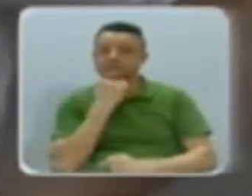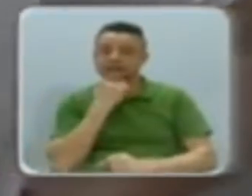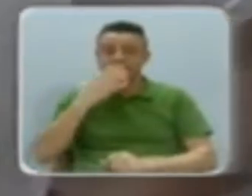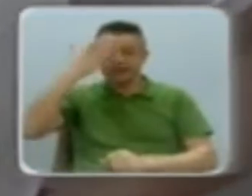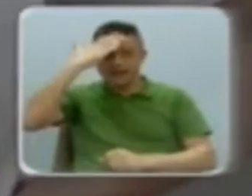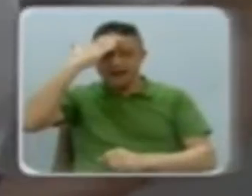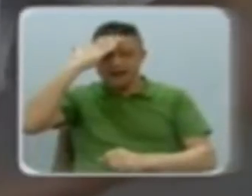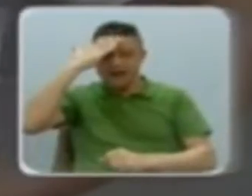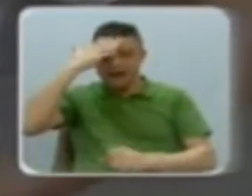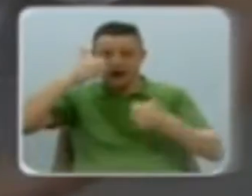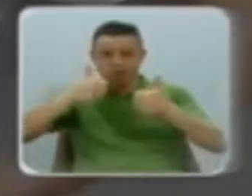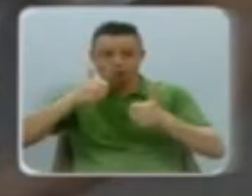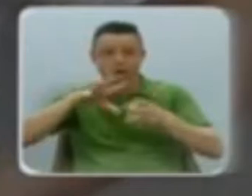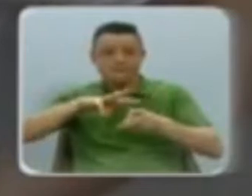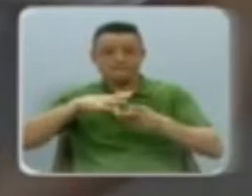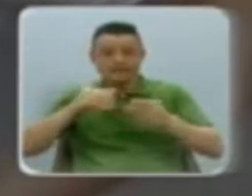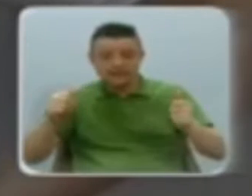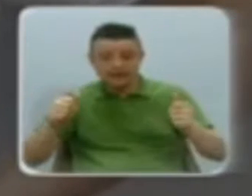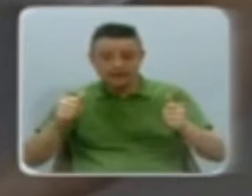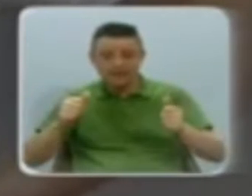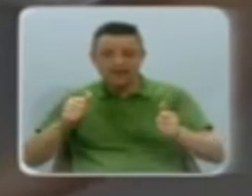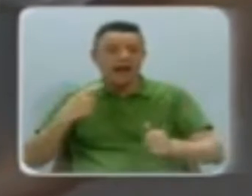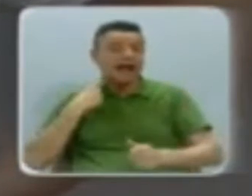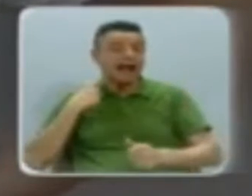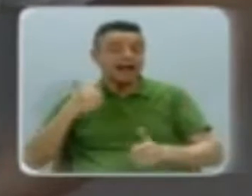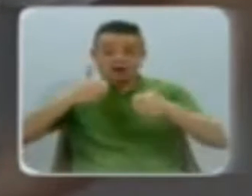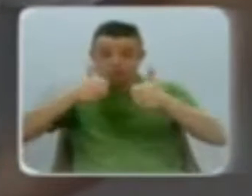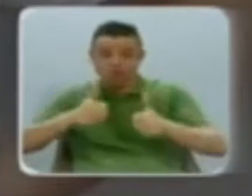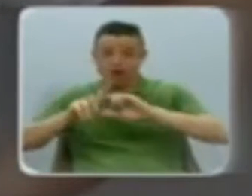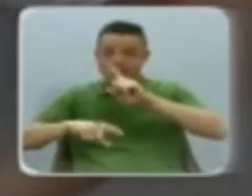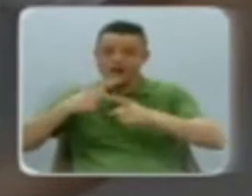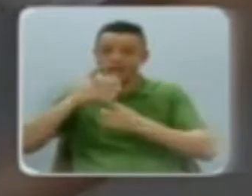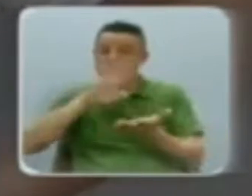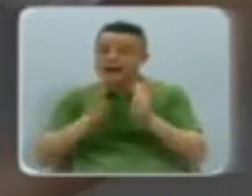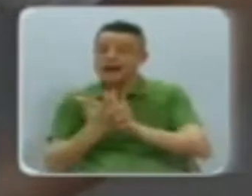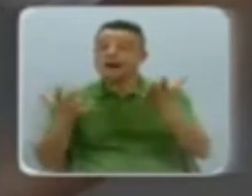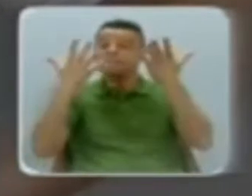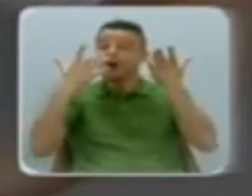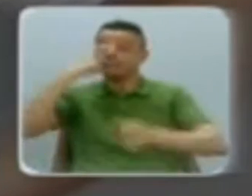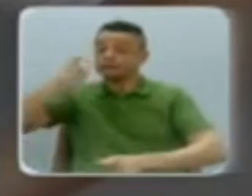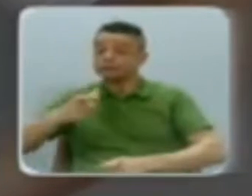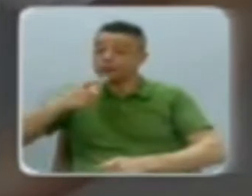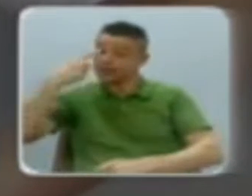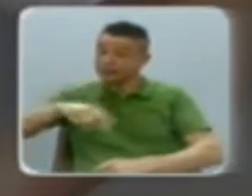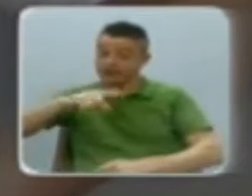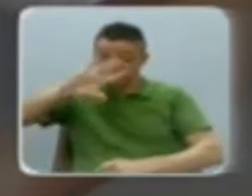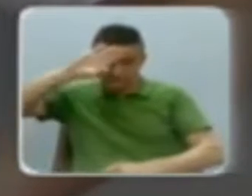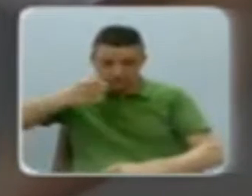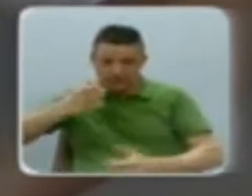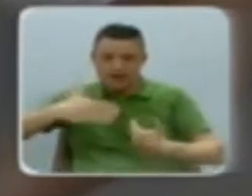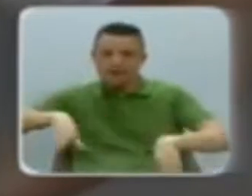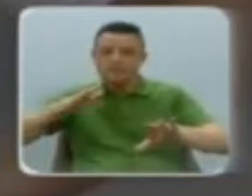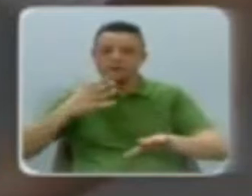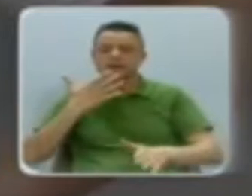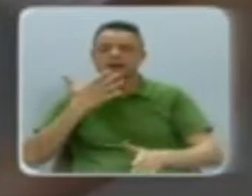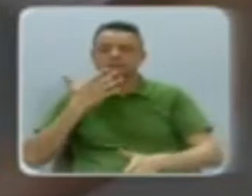acho que o segredo é bom material, não é? As boas carnes e depois as mãos da pessoa também tem que saber um bocadinho, não é? Mas o sarrabulho